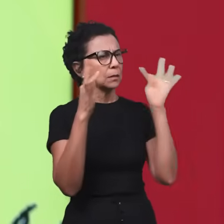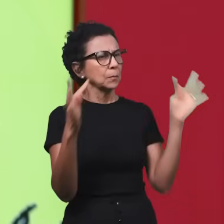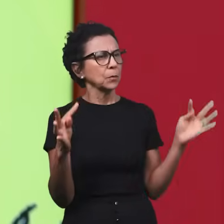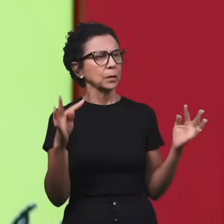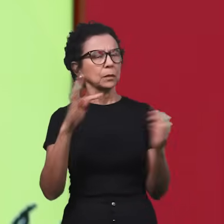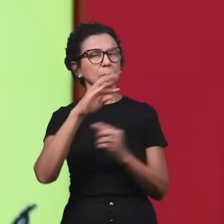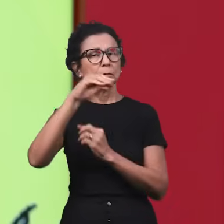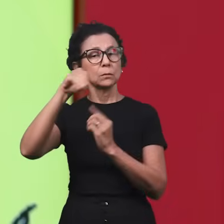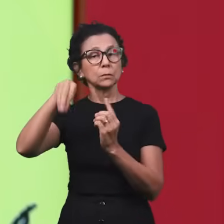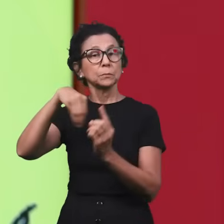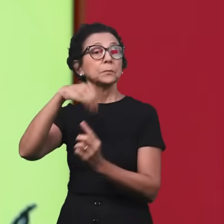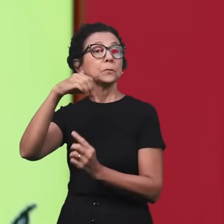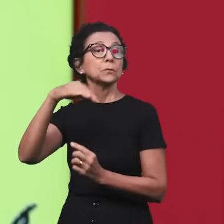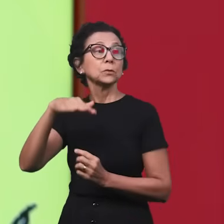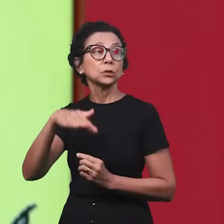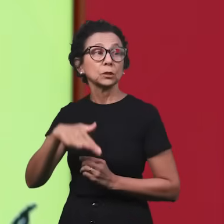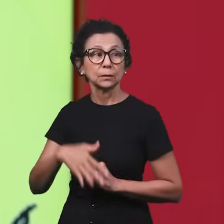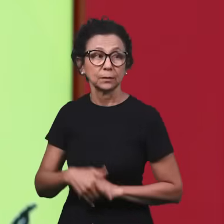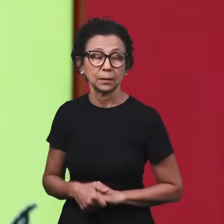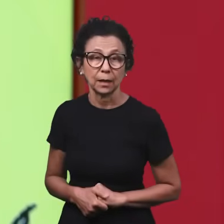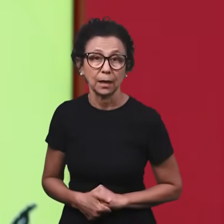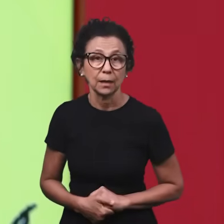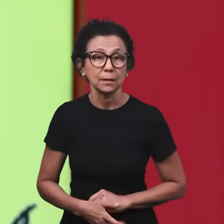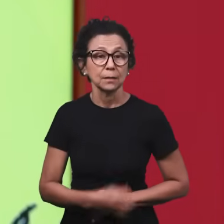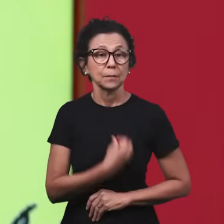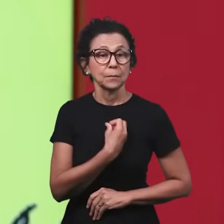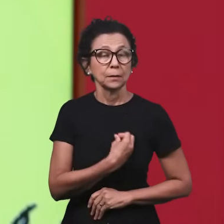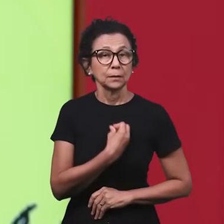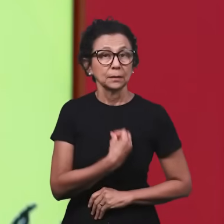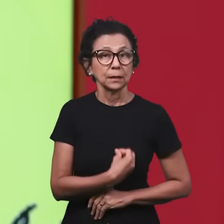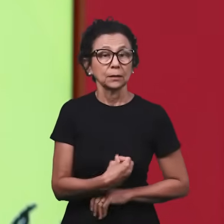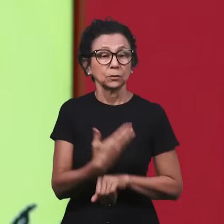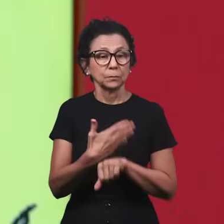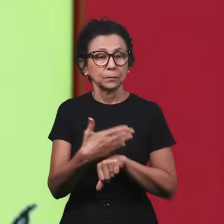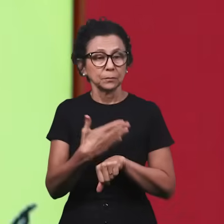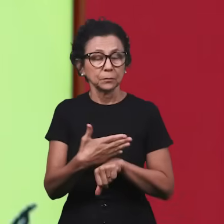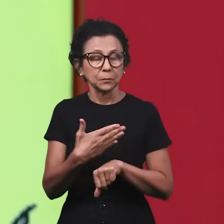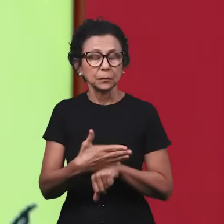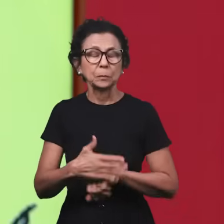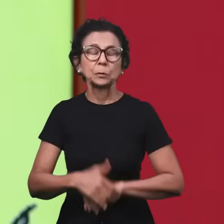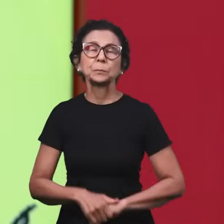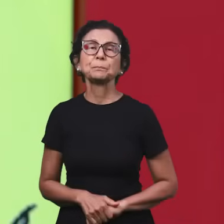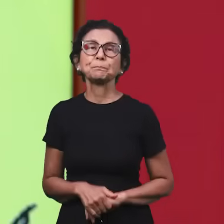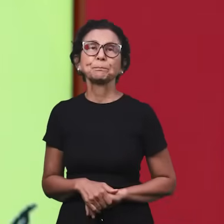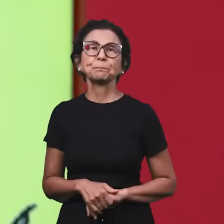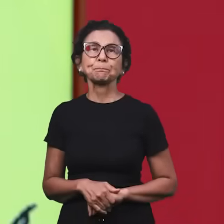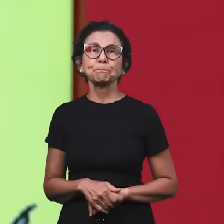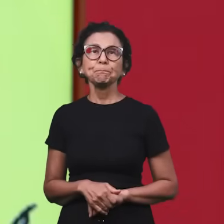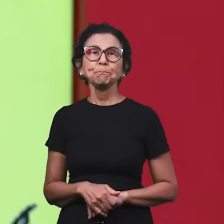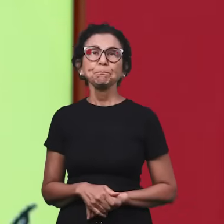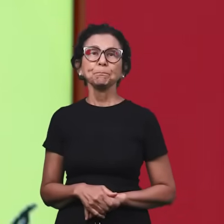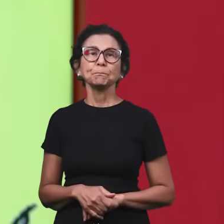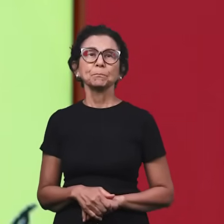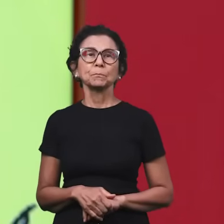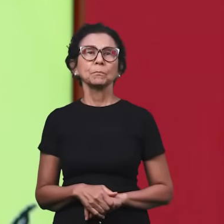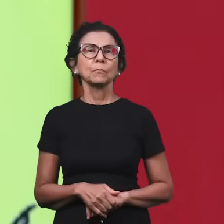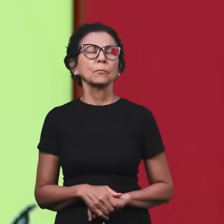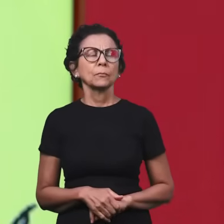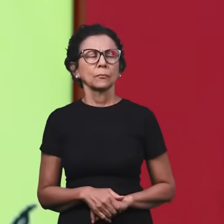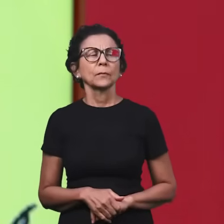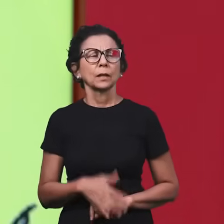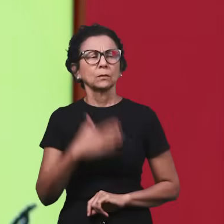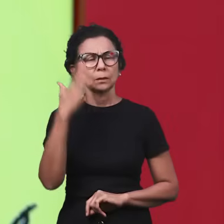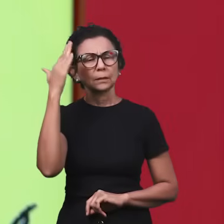a respeito dos usos, dos recursos da graça, de como isso é presente na nossa vida. E nós sabemos